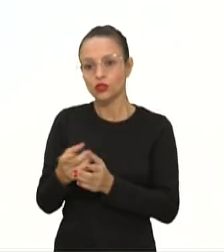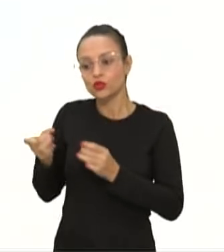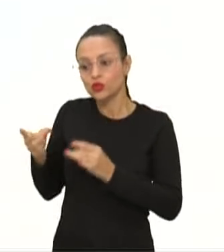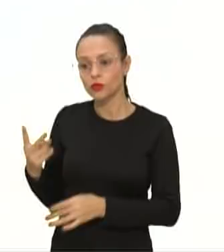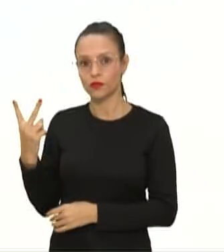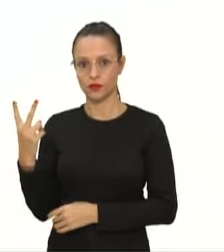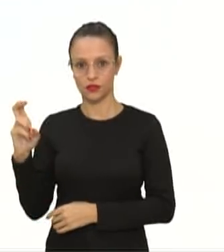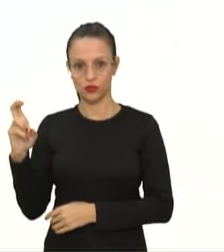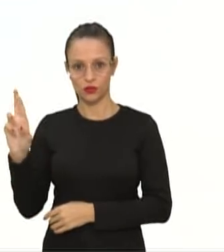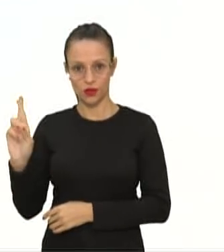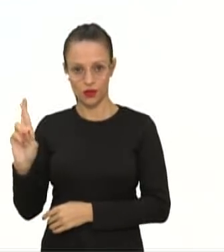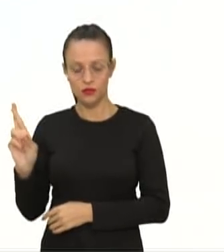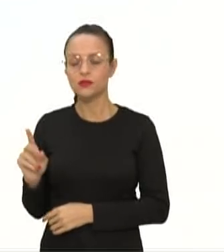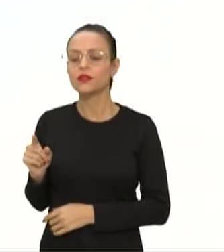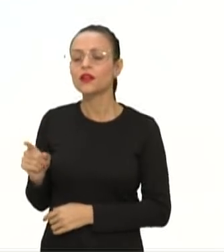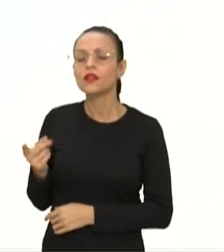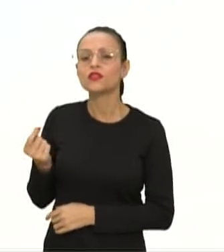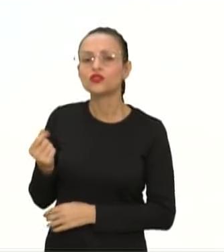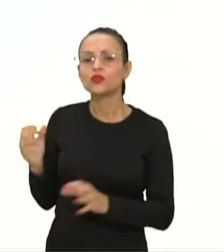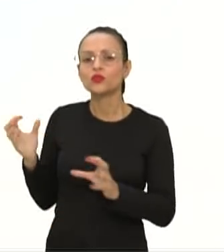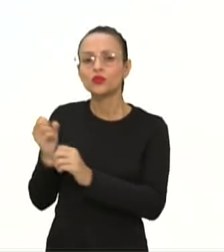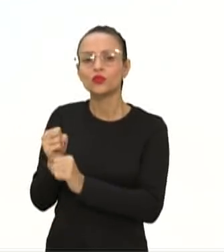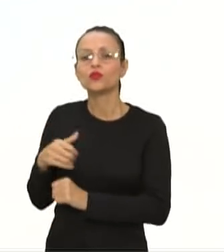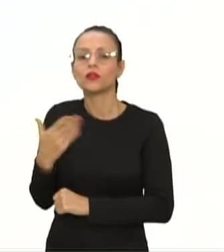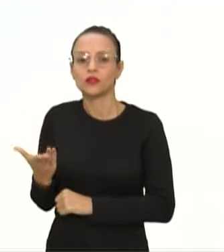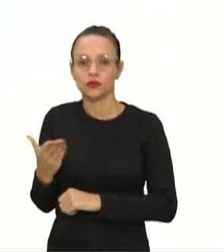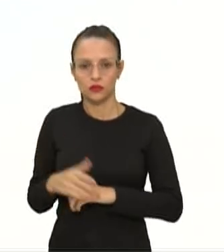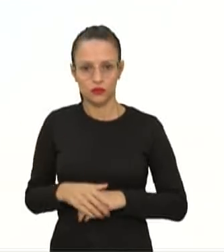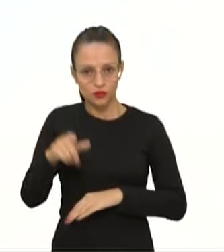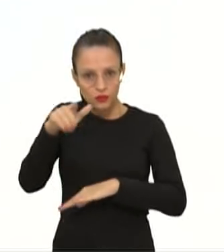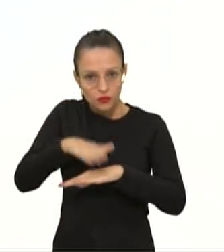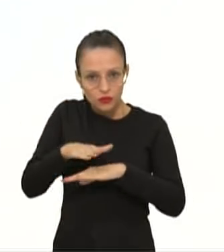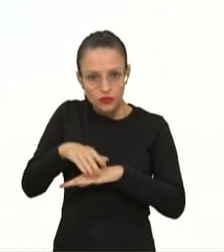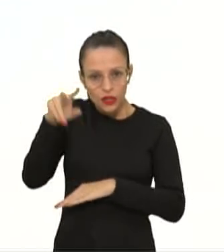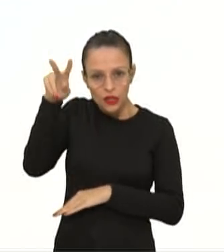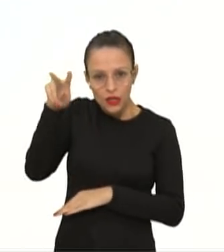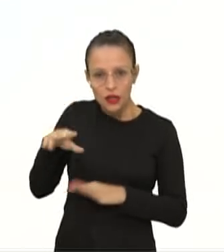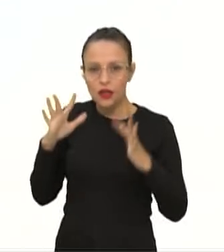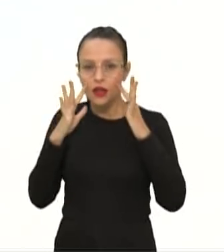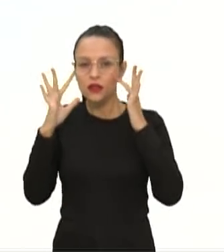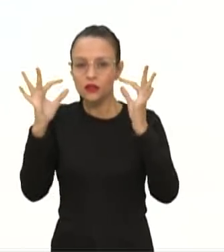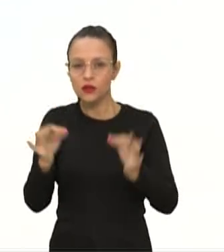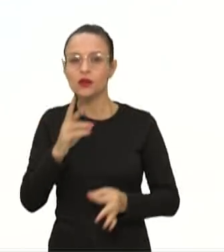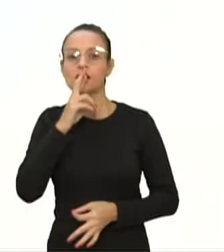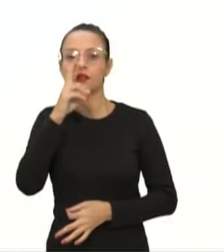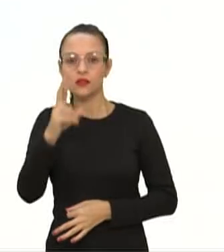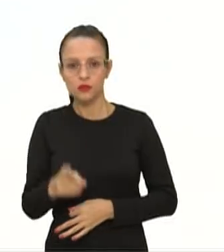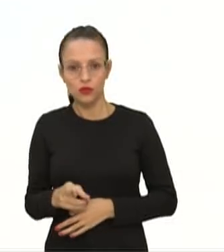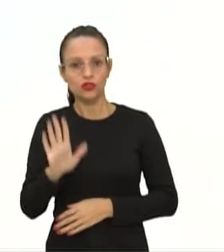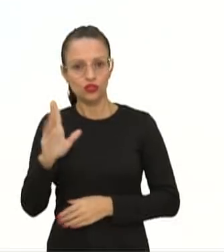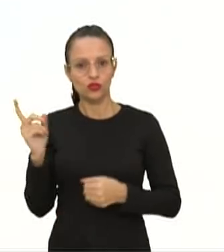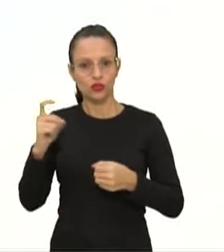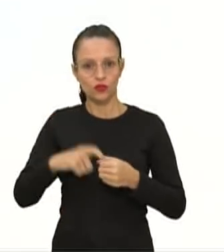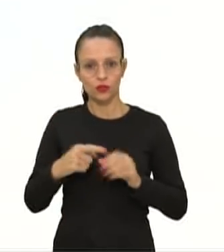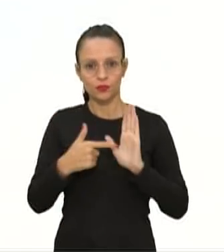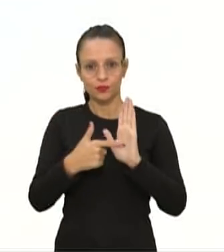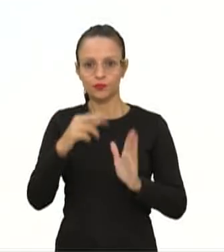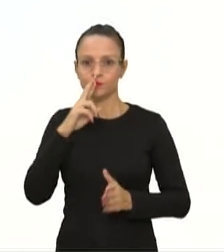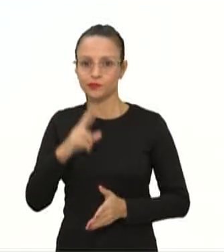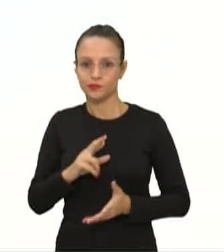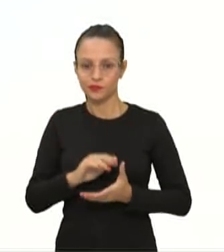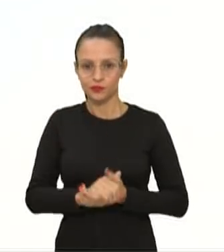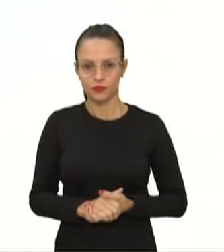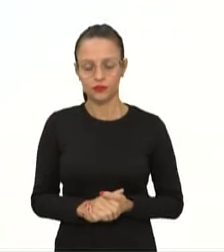R$ 25. Qual era a quantia que Sônia possuía? Leia o enunciado com atenção, resolva esse problema para mim e eu volto já com a resposta.